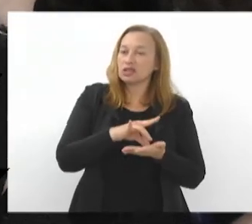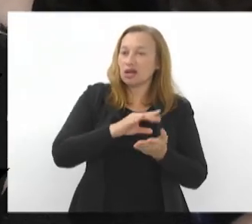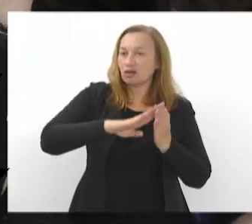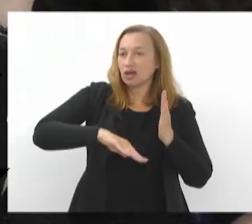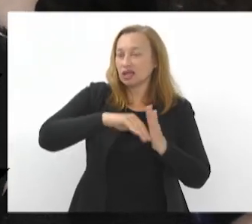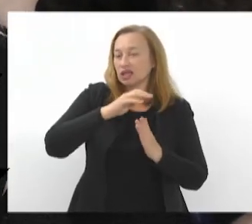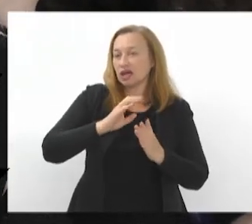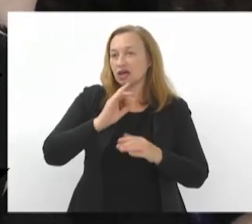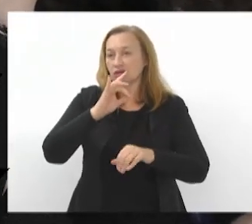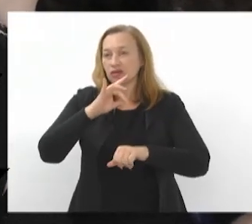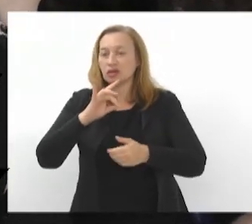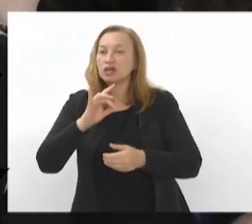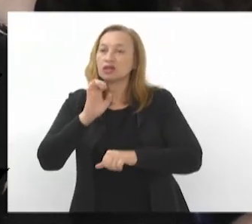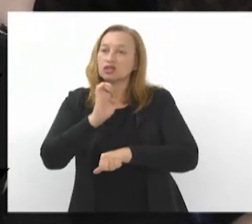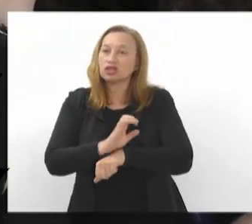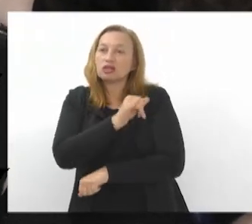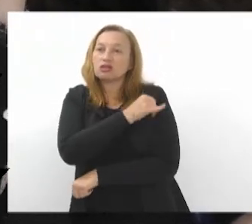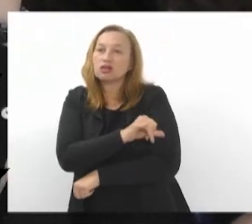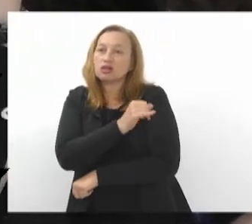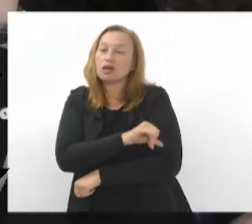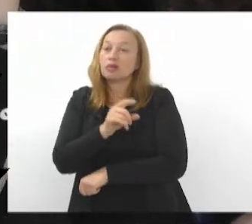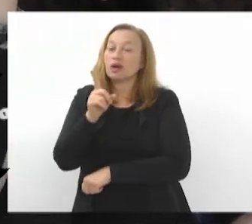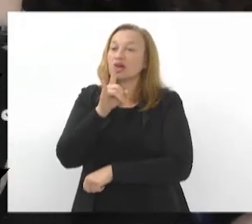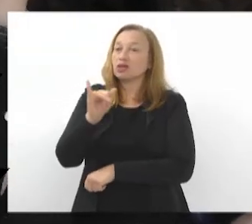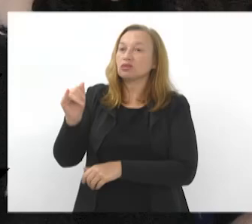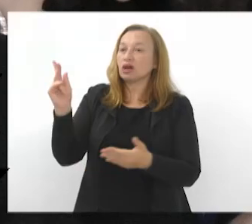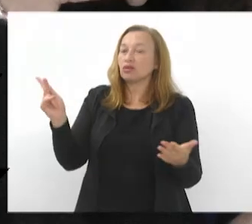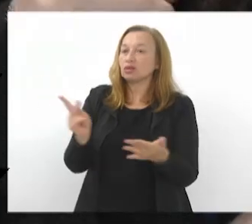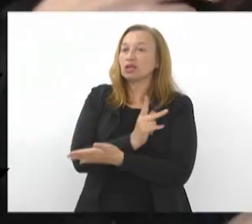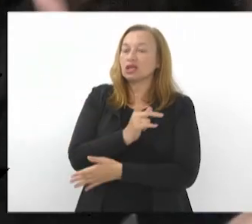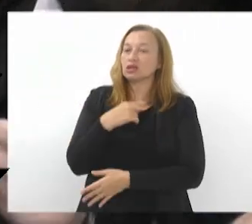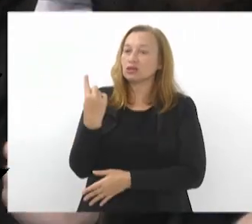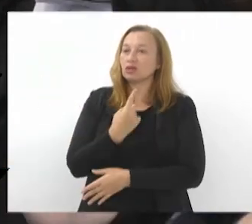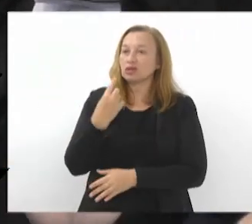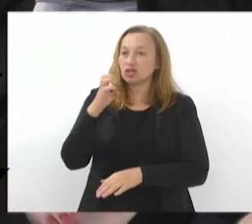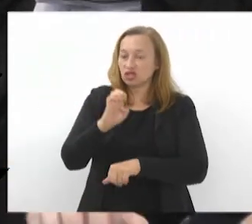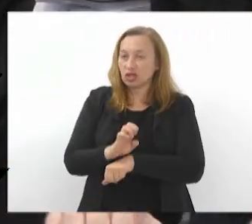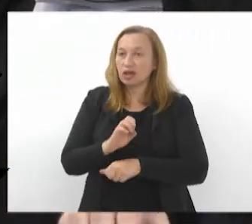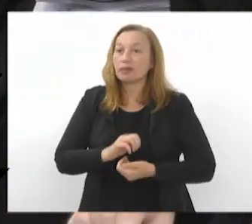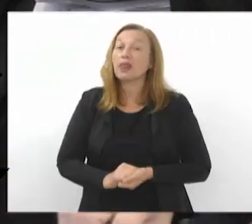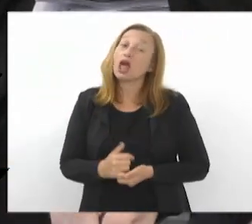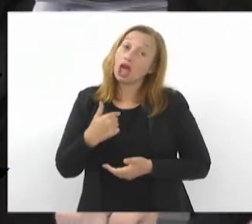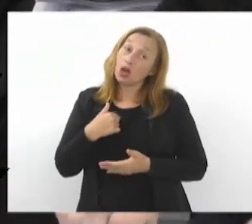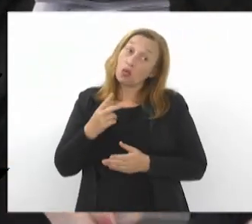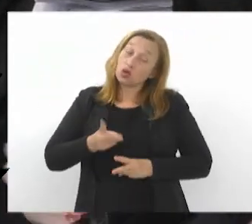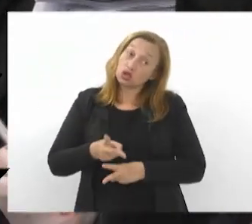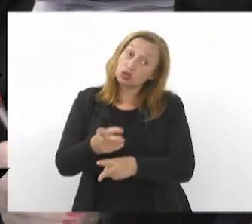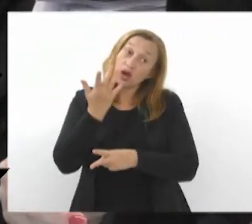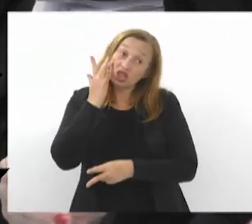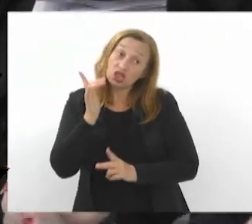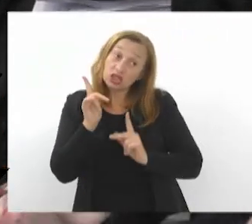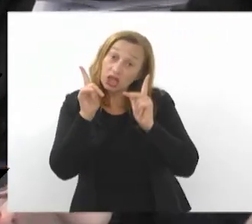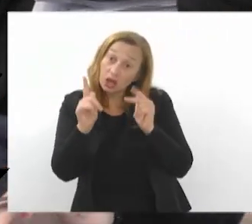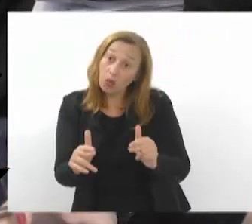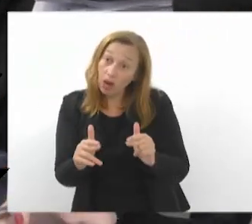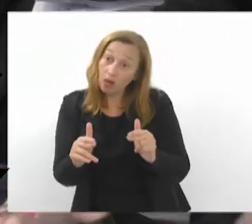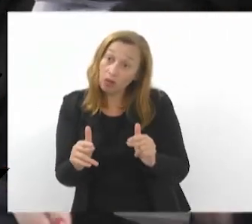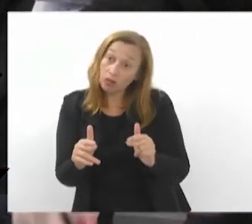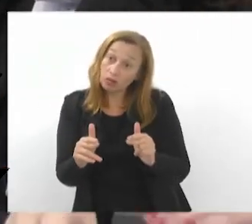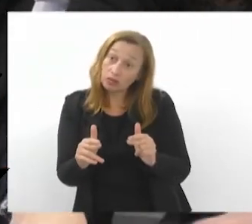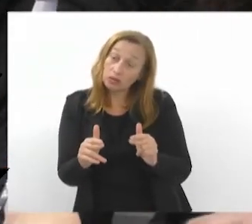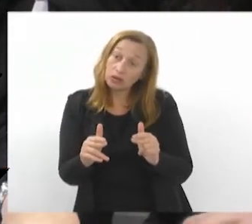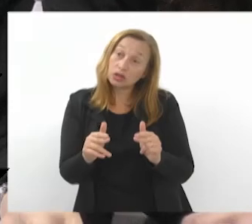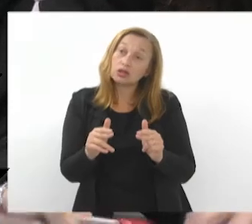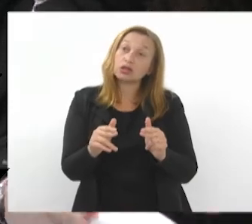que atos de tamanho horror nunca aconteçam no nosso Estado. Eu continuo na leitura que se trata da mesma motivação, ainda mais tendo o mesmo